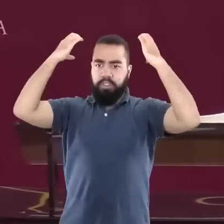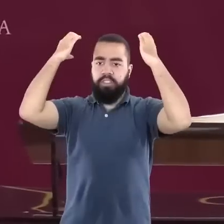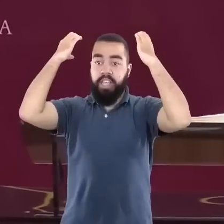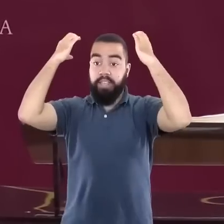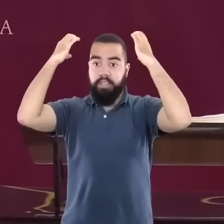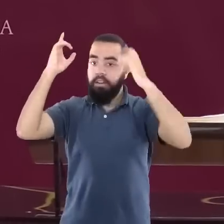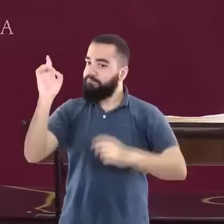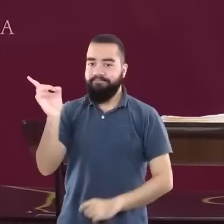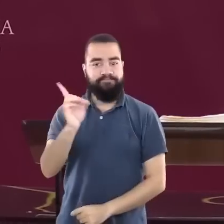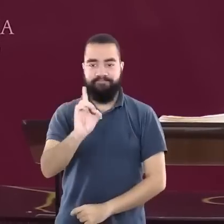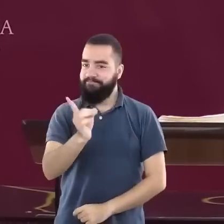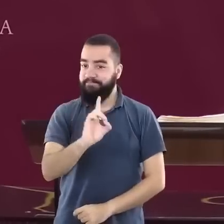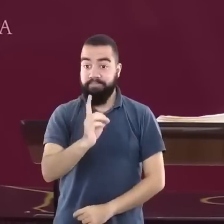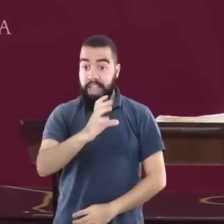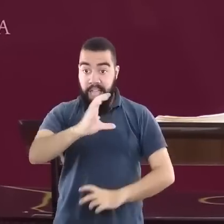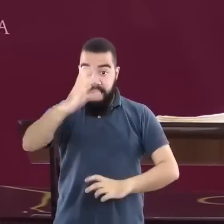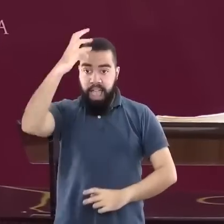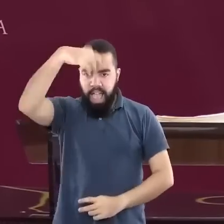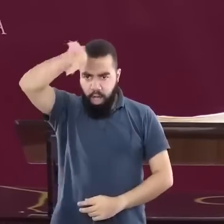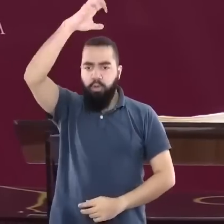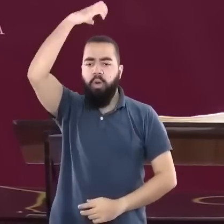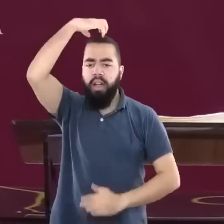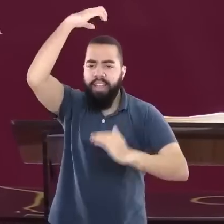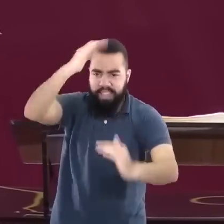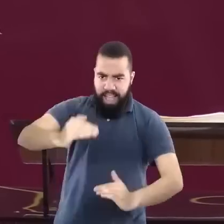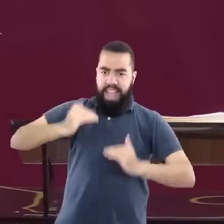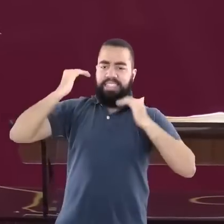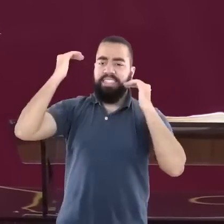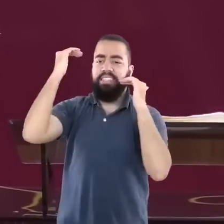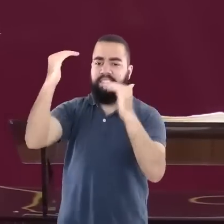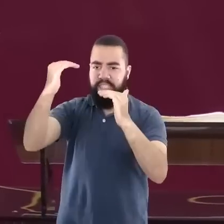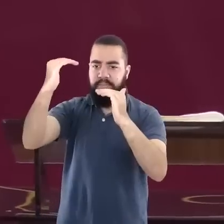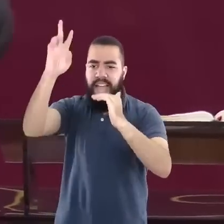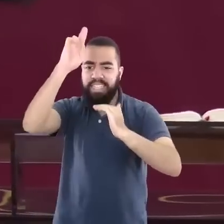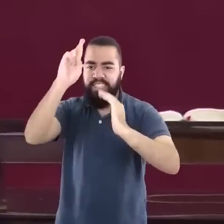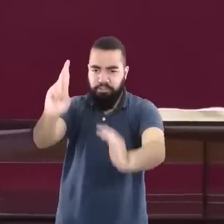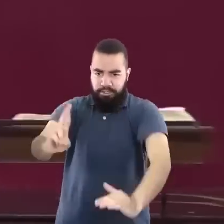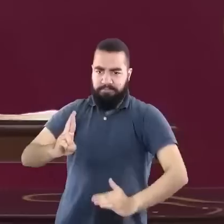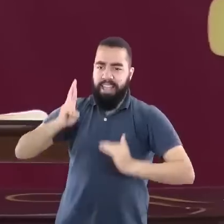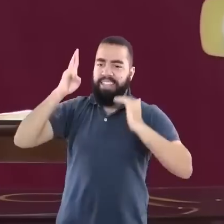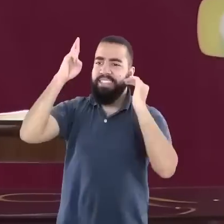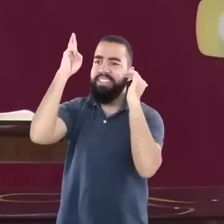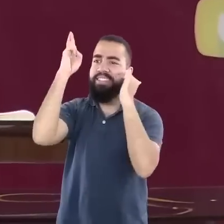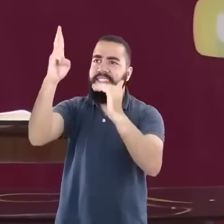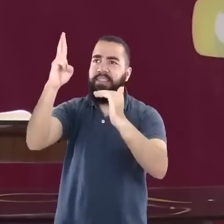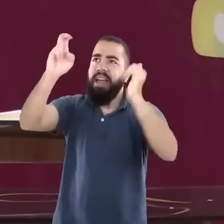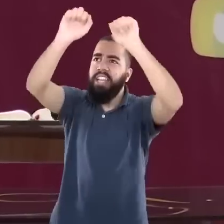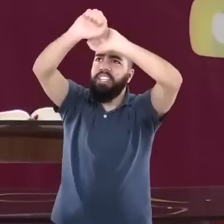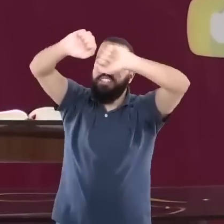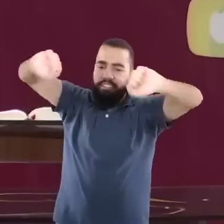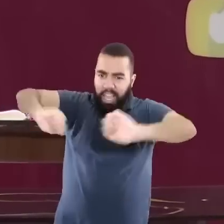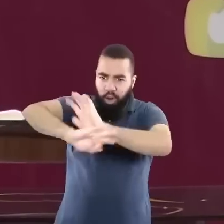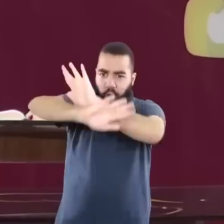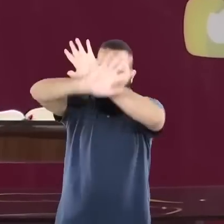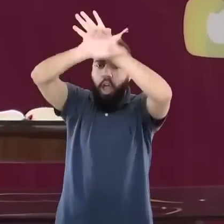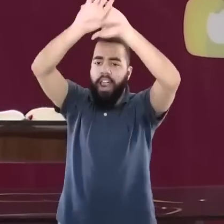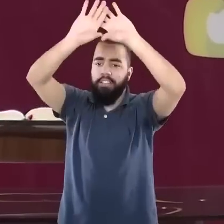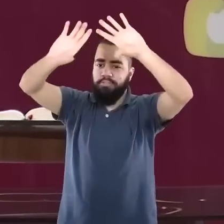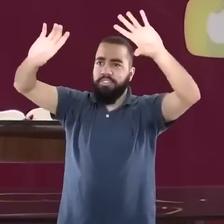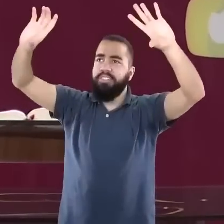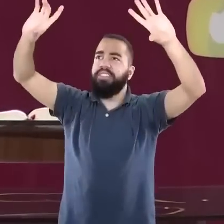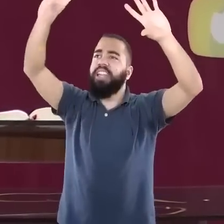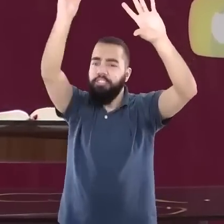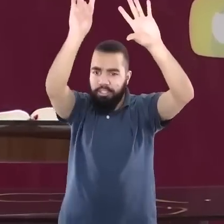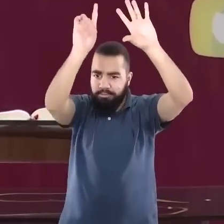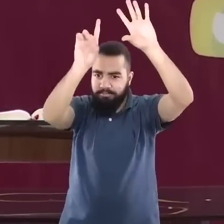reis ele é o senhor dos Senhores Ele é aquele que desceu da Glória que vai cumprir a sua missão